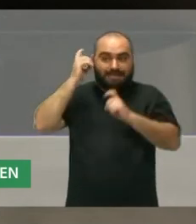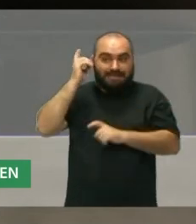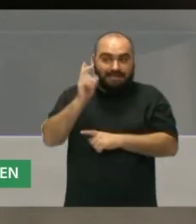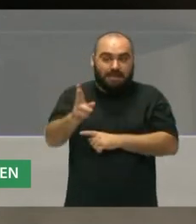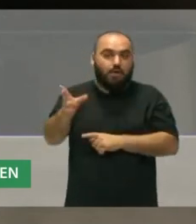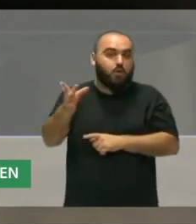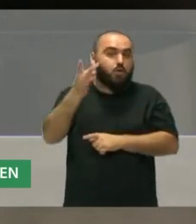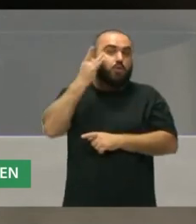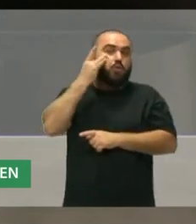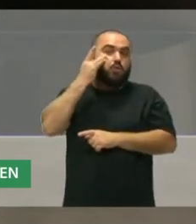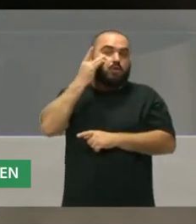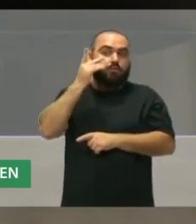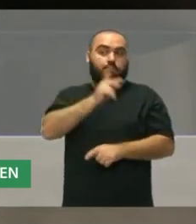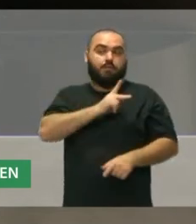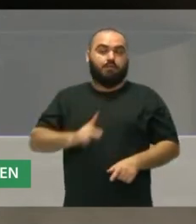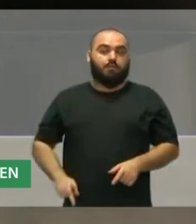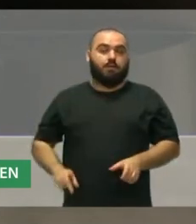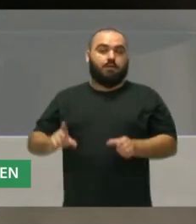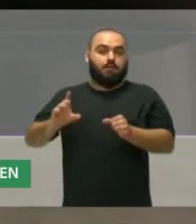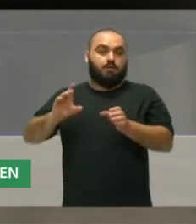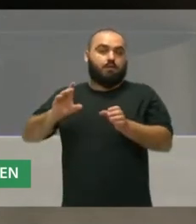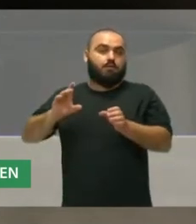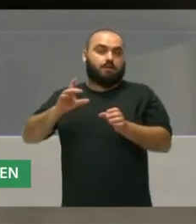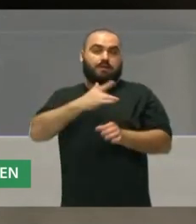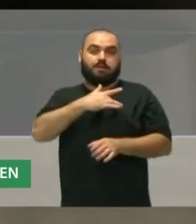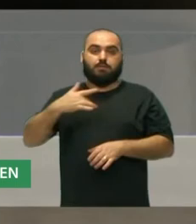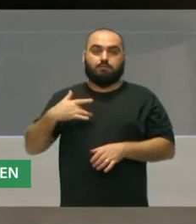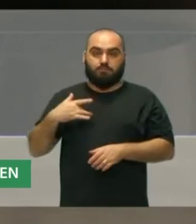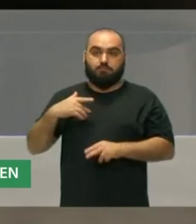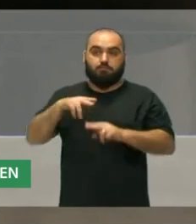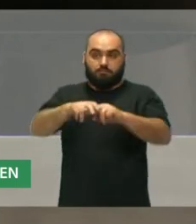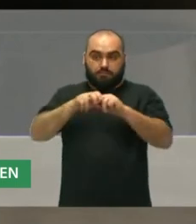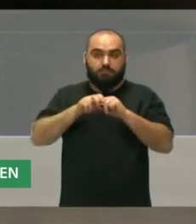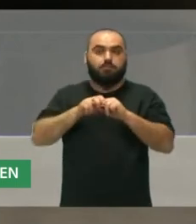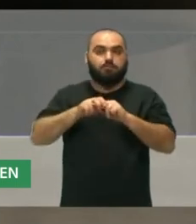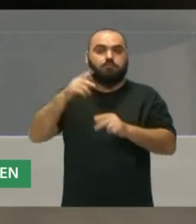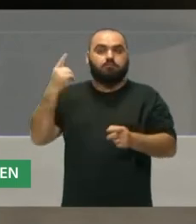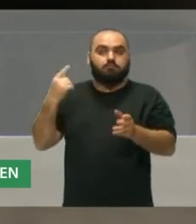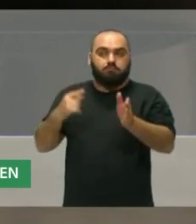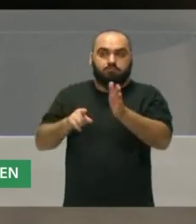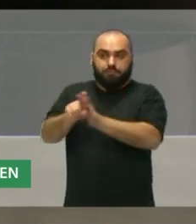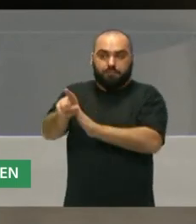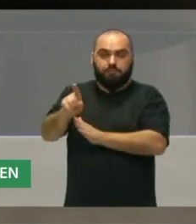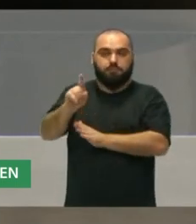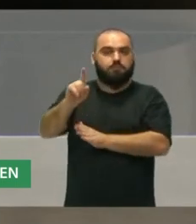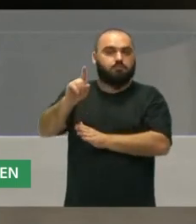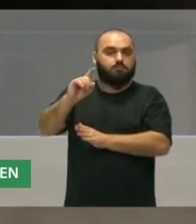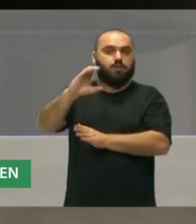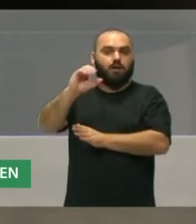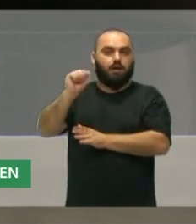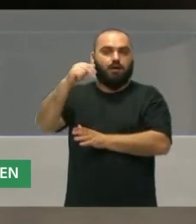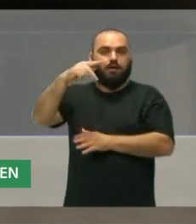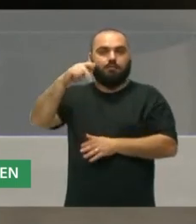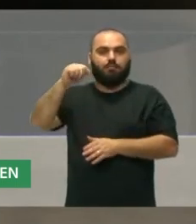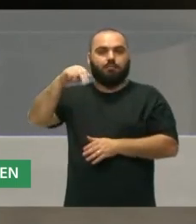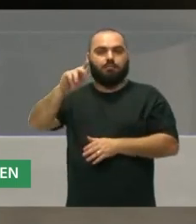como presidente da Comissão de Saúde. Né, por isso também fiz o questionamento a Campagnolo, que estará,